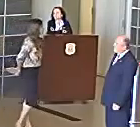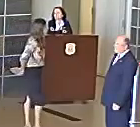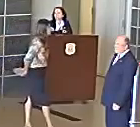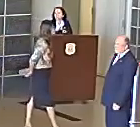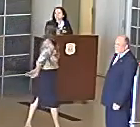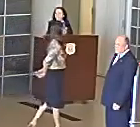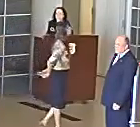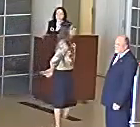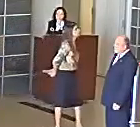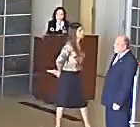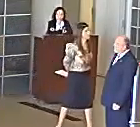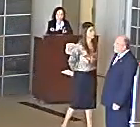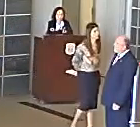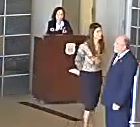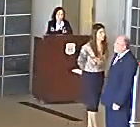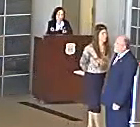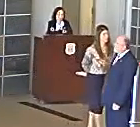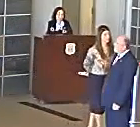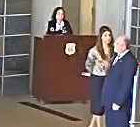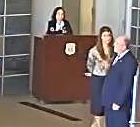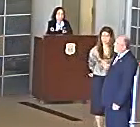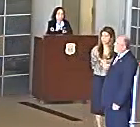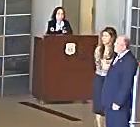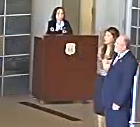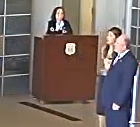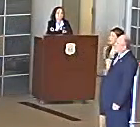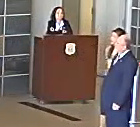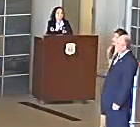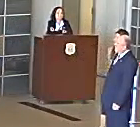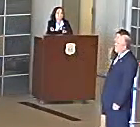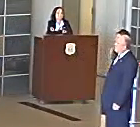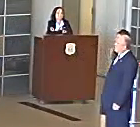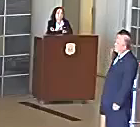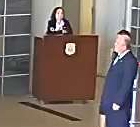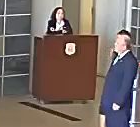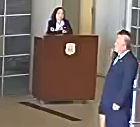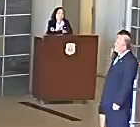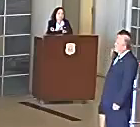governo que não cobra Car Carlinho dá uma força aqui